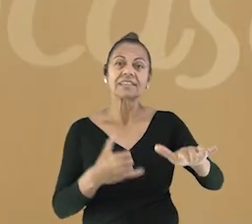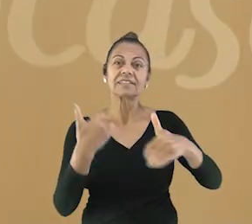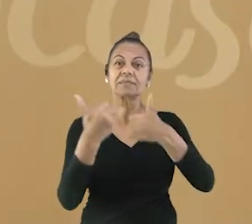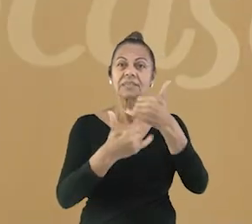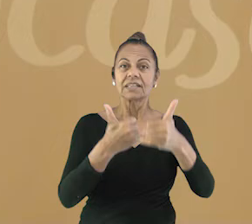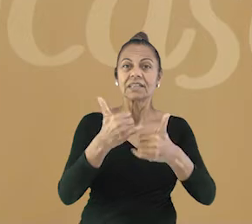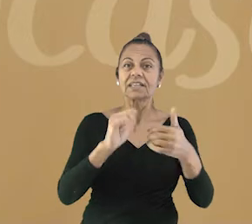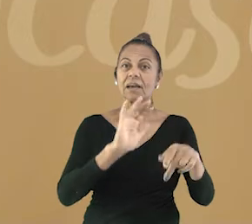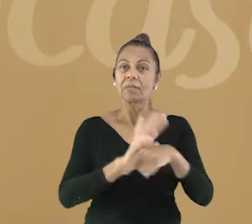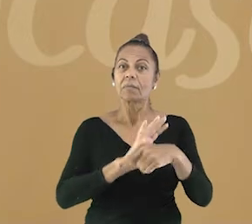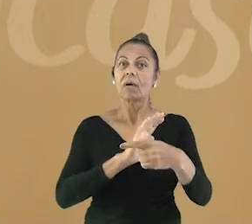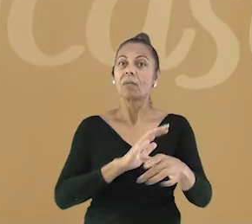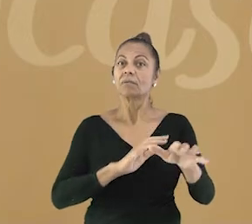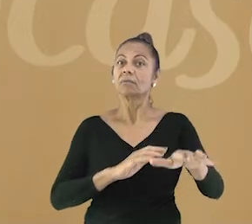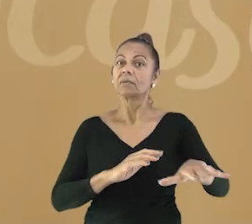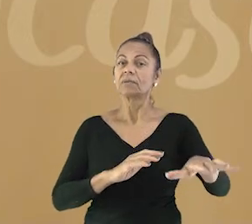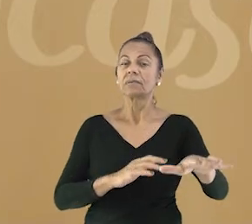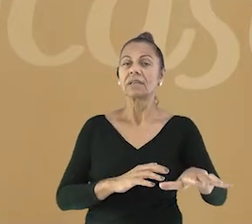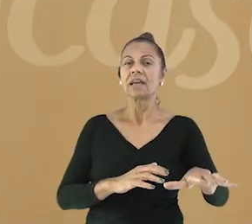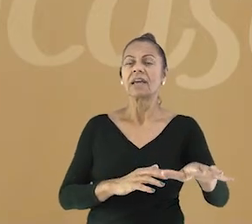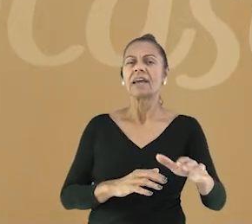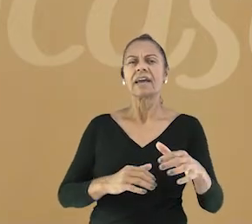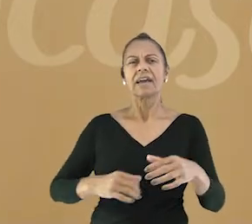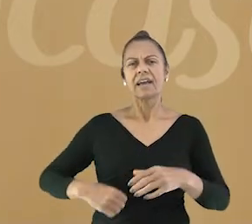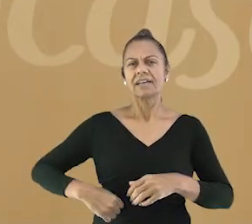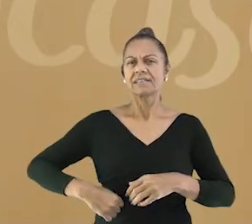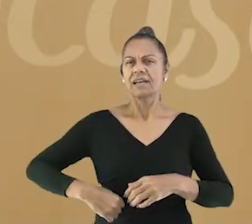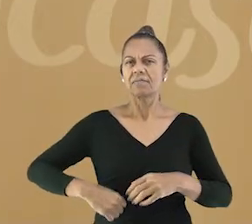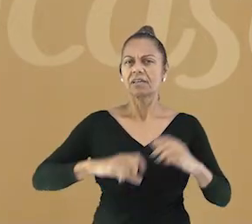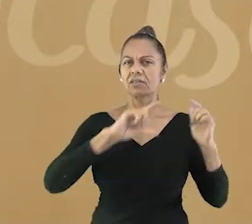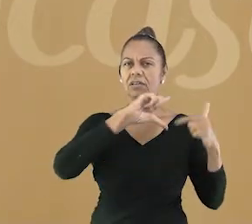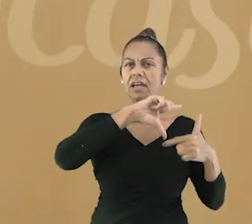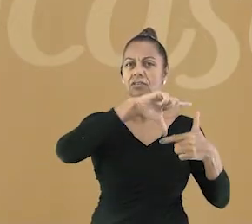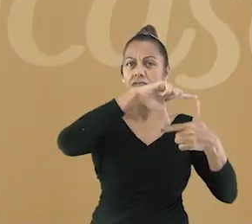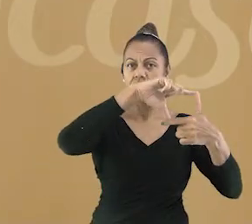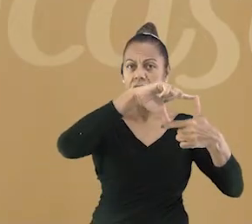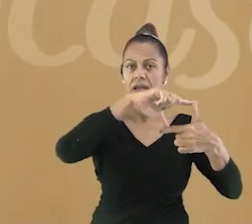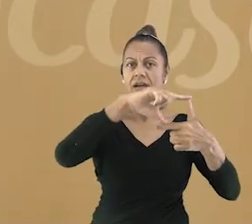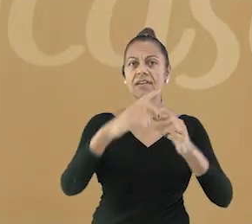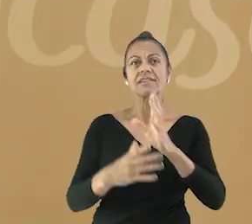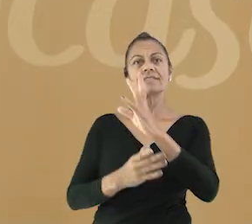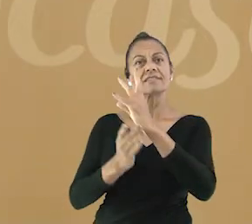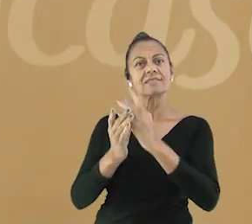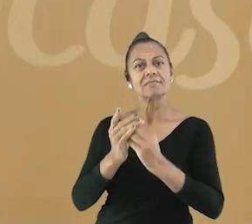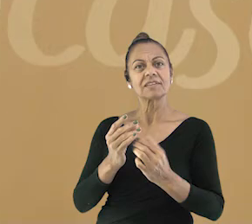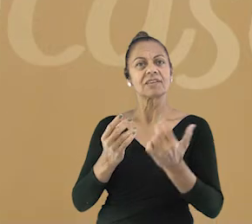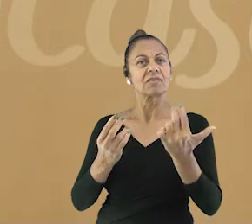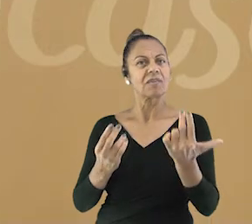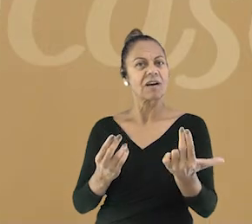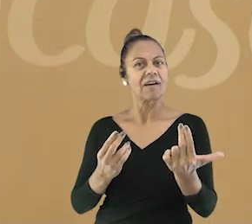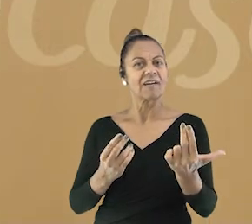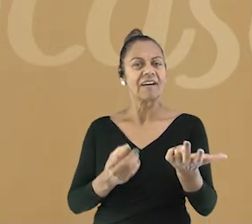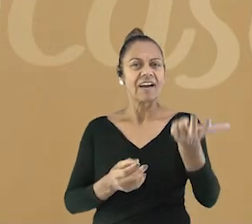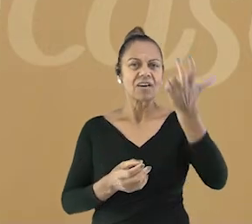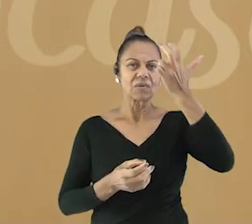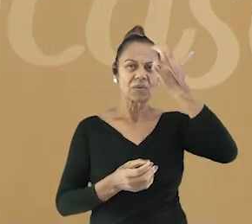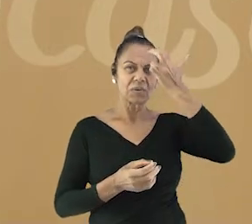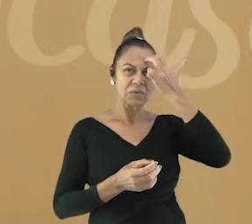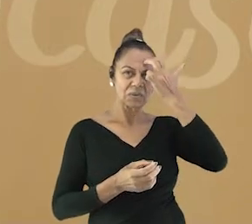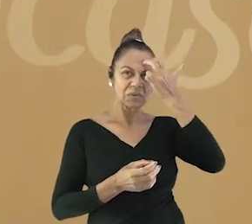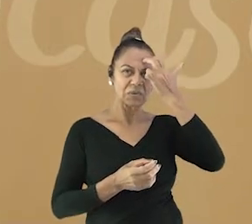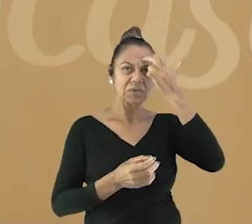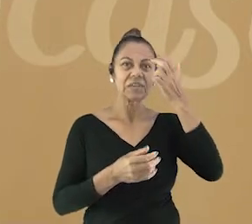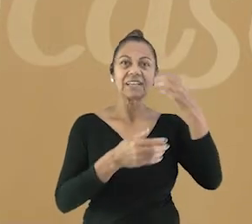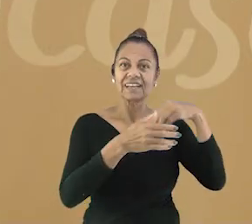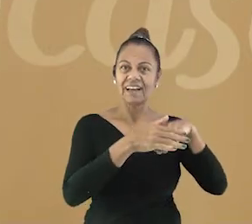outro vídeo, também do site Território do Brincar, que mostra um momento de brincadeira das crianças pomeranas.